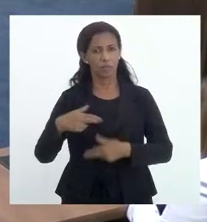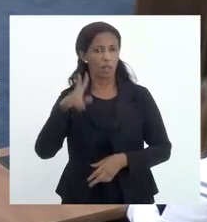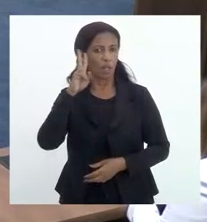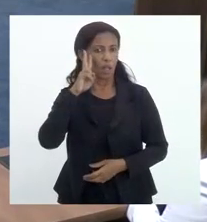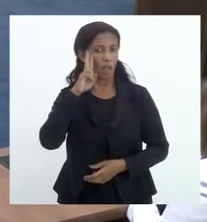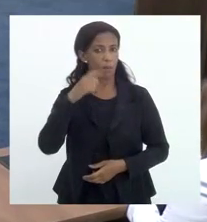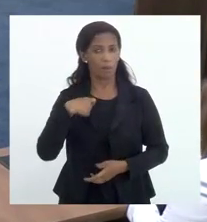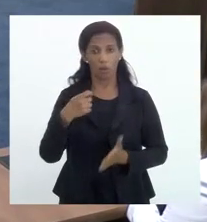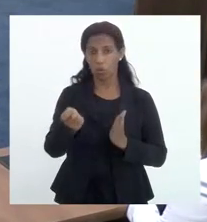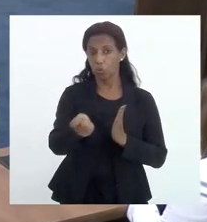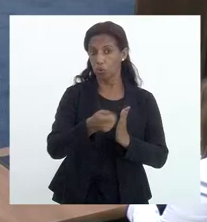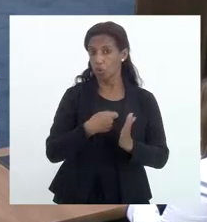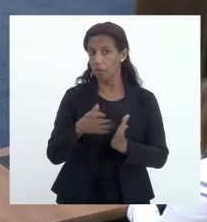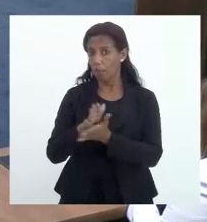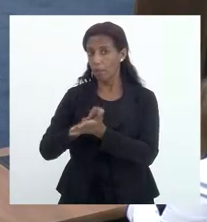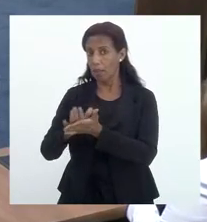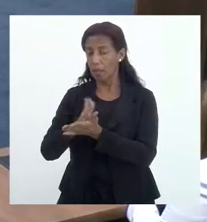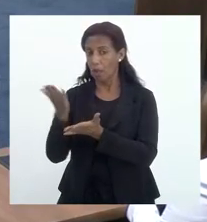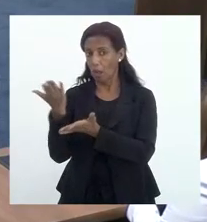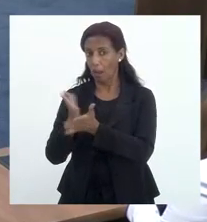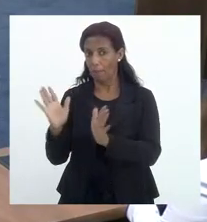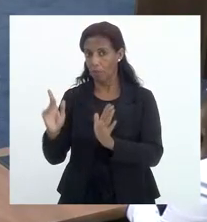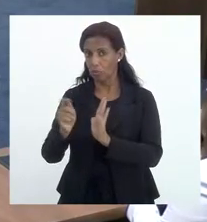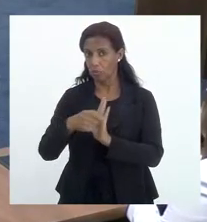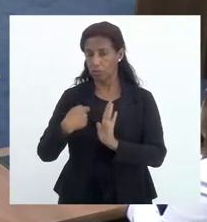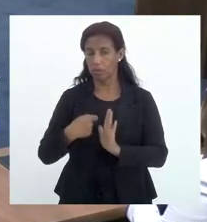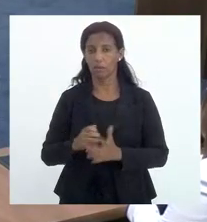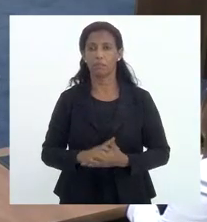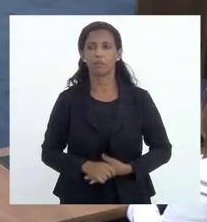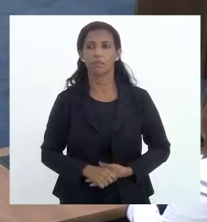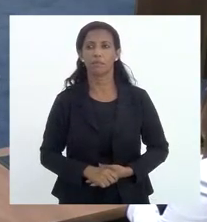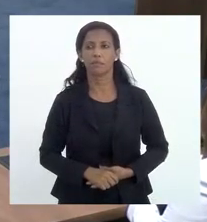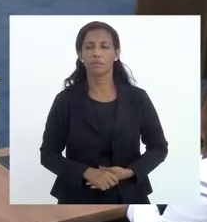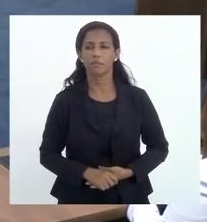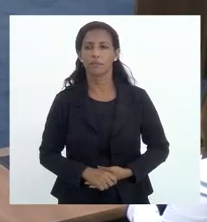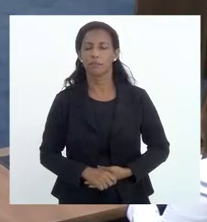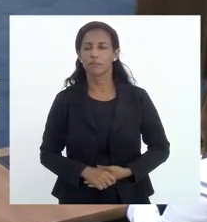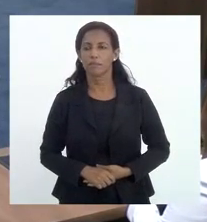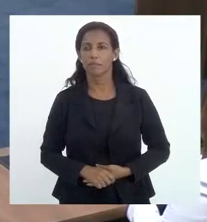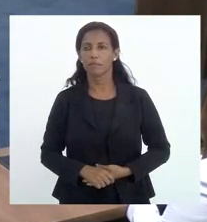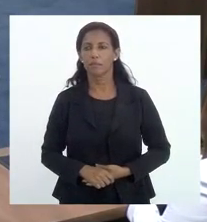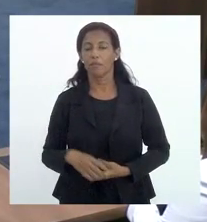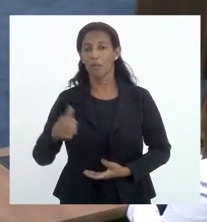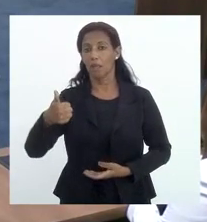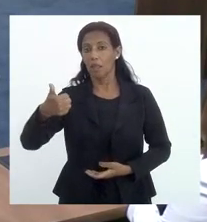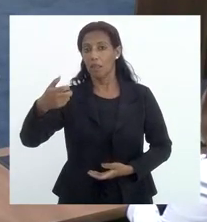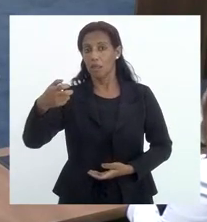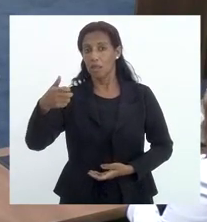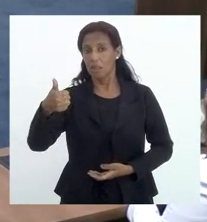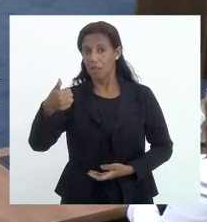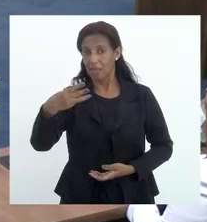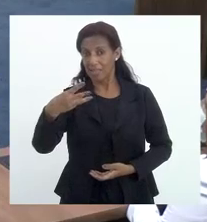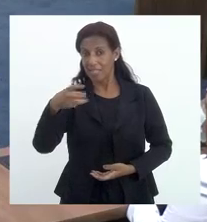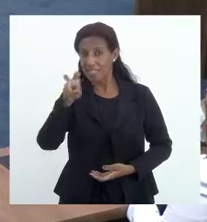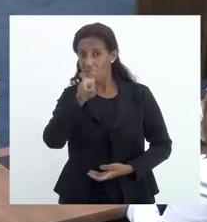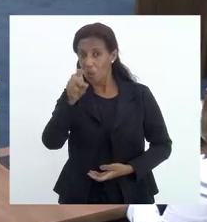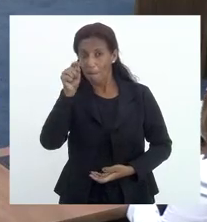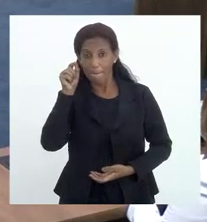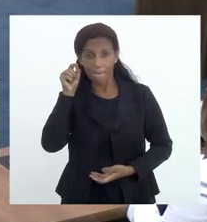não estou inscrevendo mais ninguém, senão, vou te dizer, 13h55 em